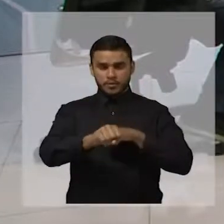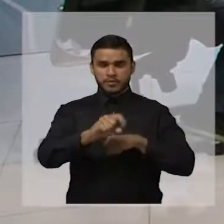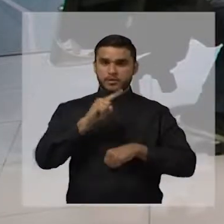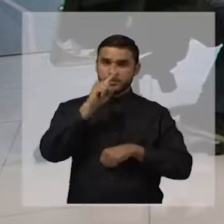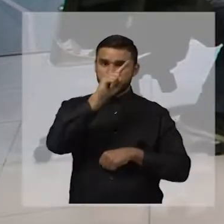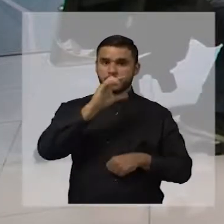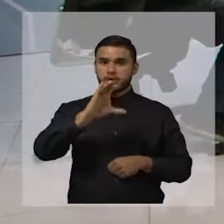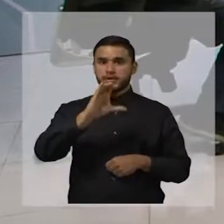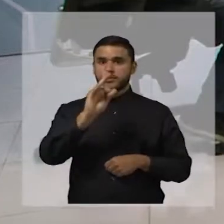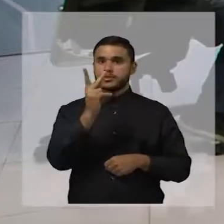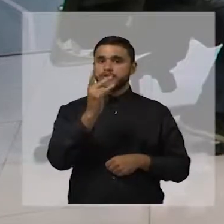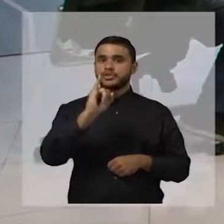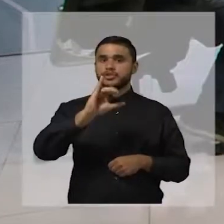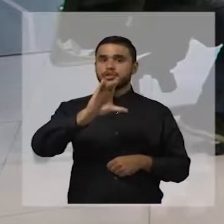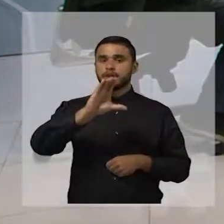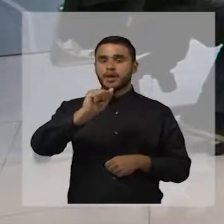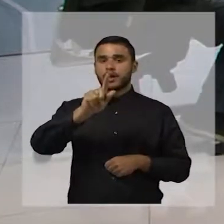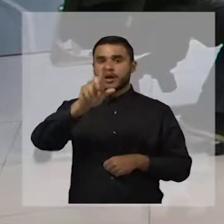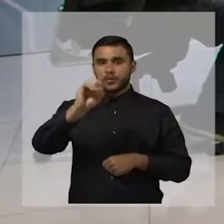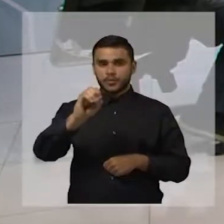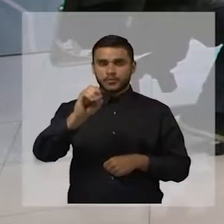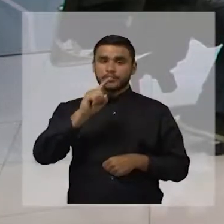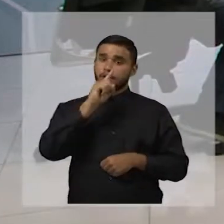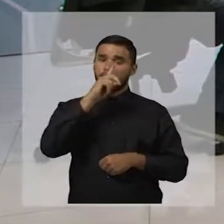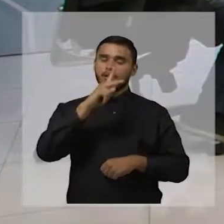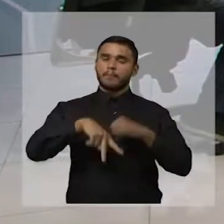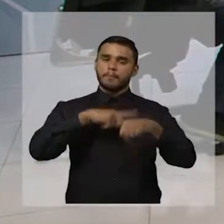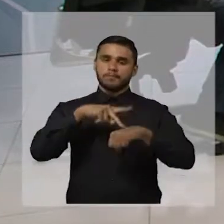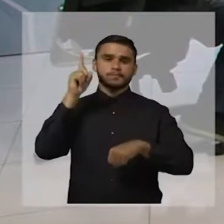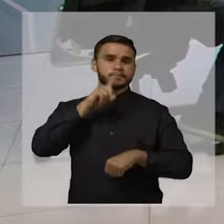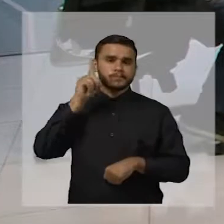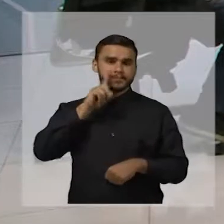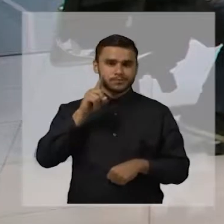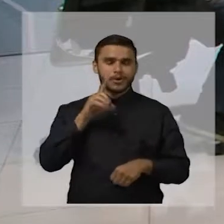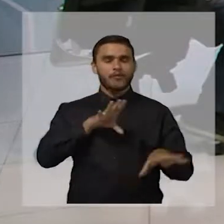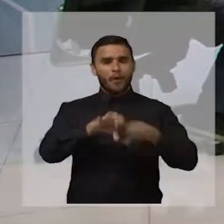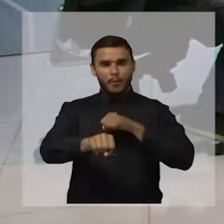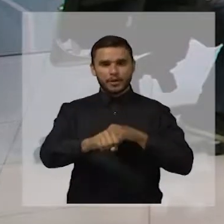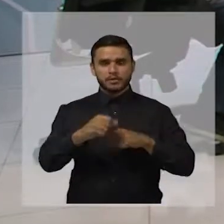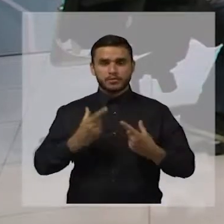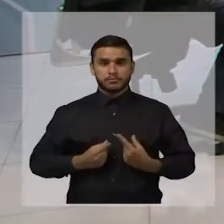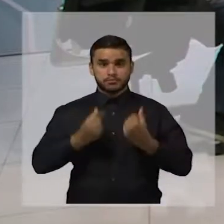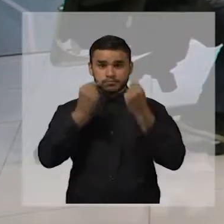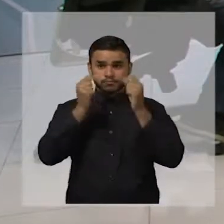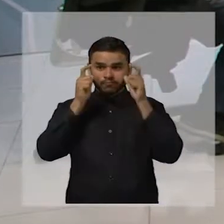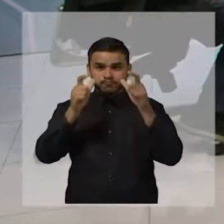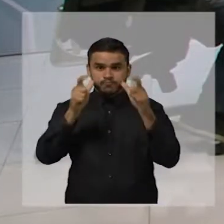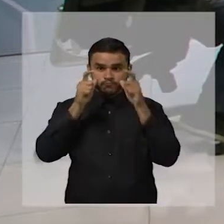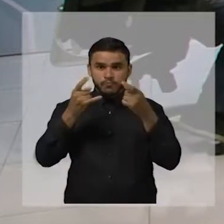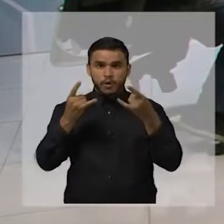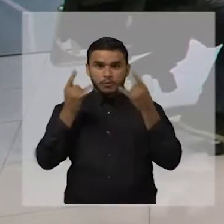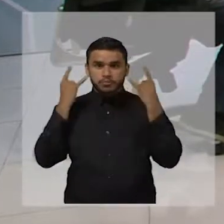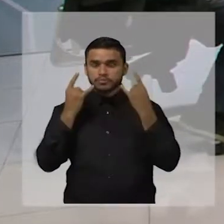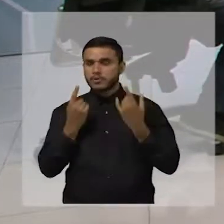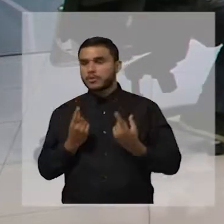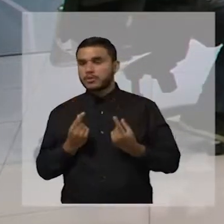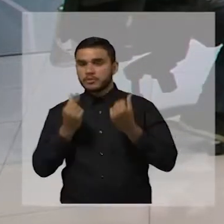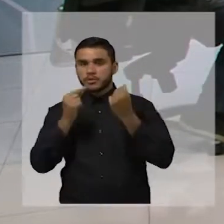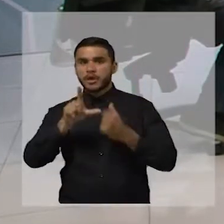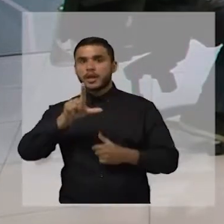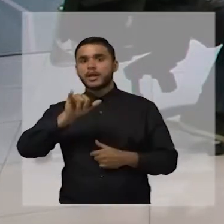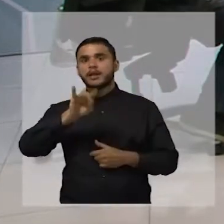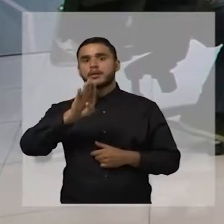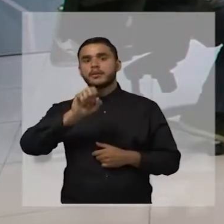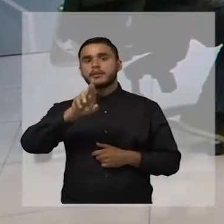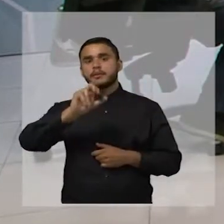esse rótulo, porque a maioria deles formou nas universidades americanas em Chicago, propriamente dito, portanto, um